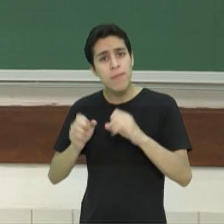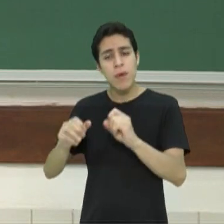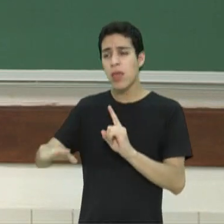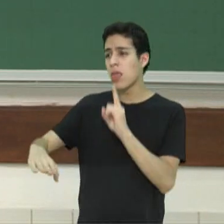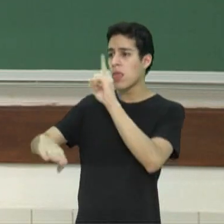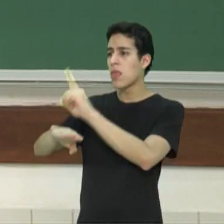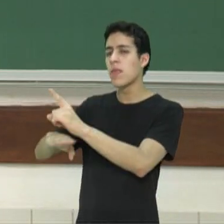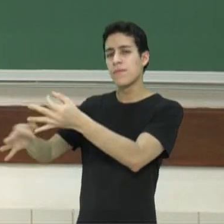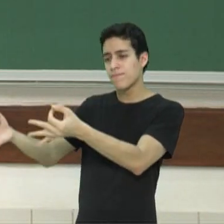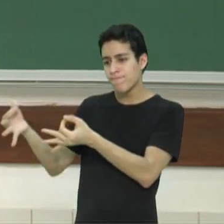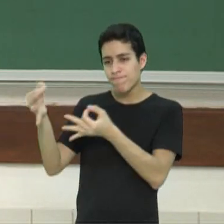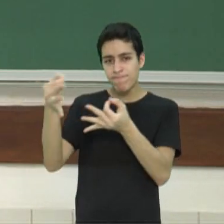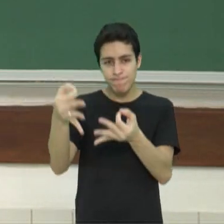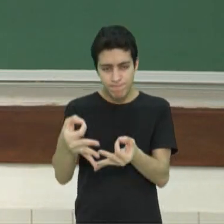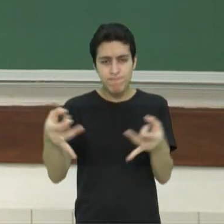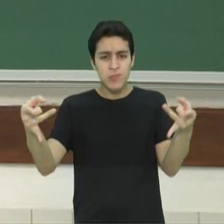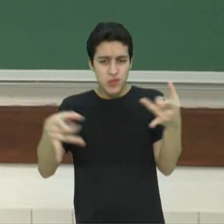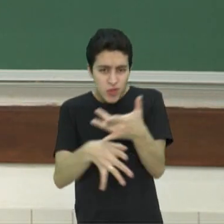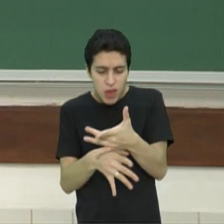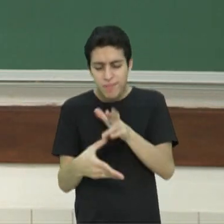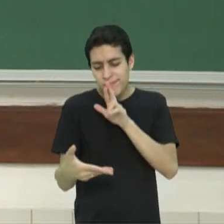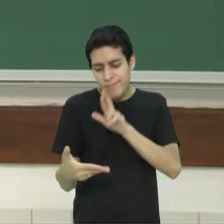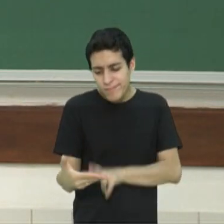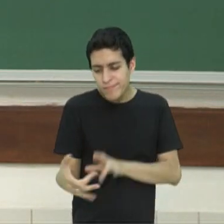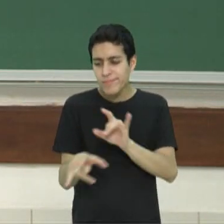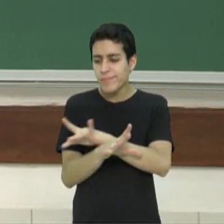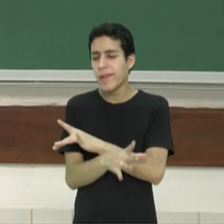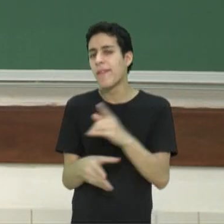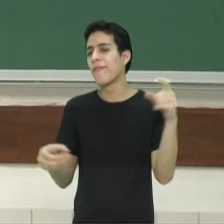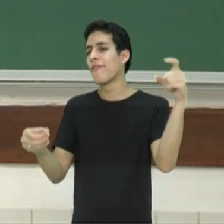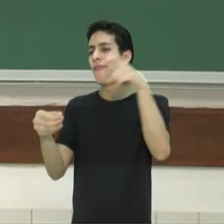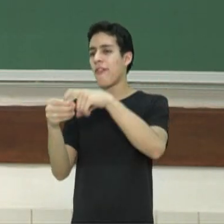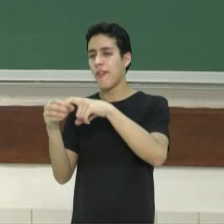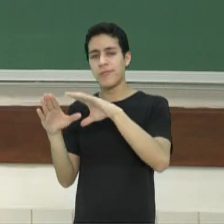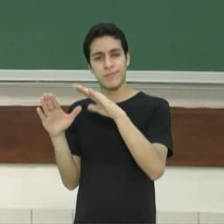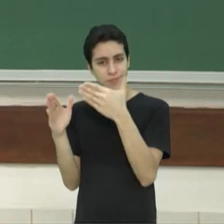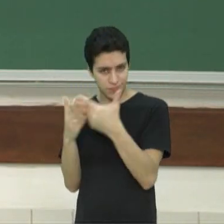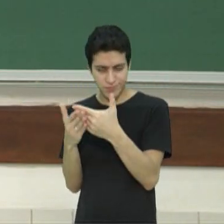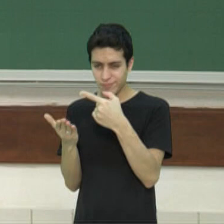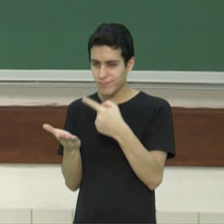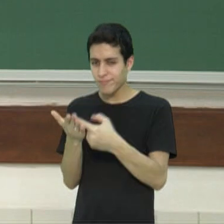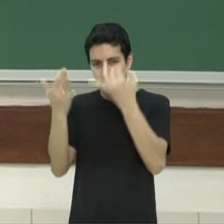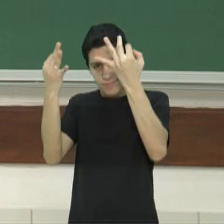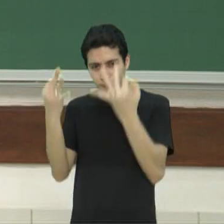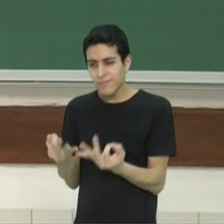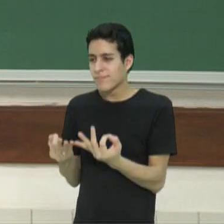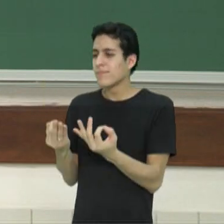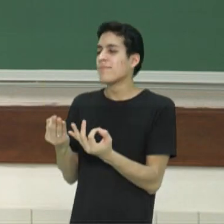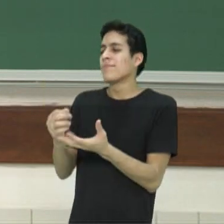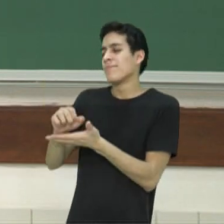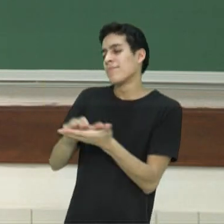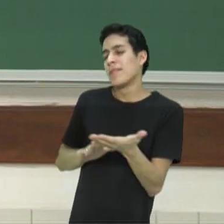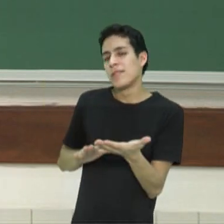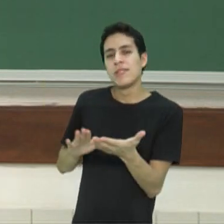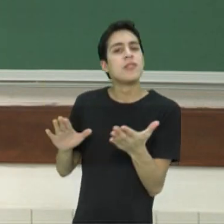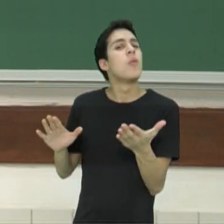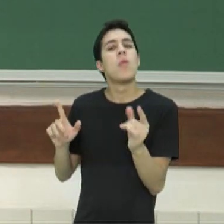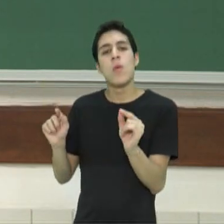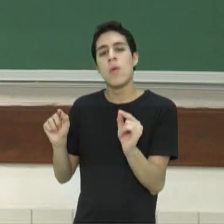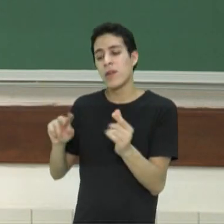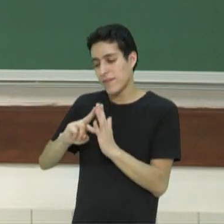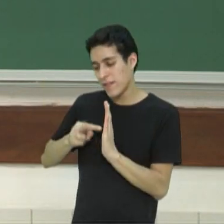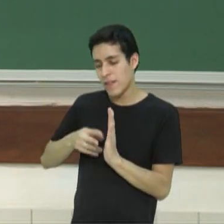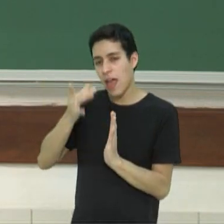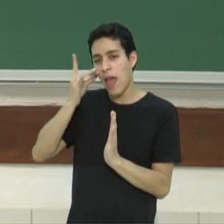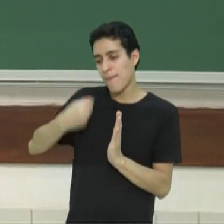escola, peguem a atividade, resolvam a atividade em casa, voltem no dia marcado para entregar a atividade e sua presença e nota será